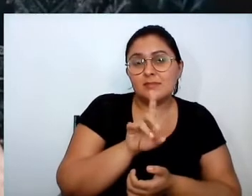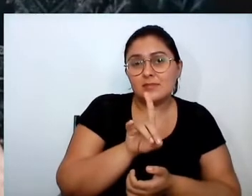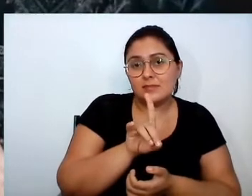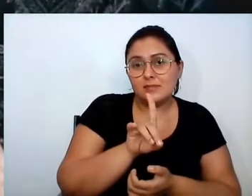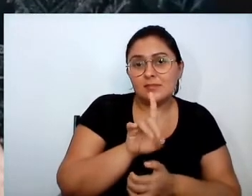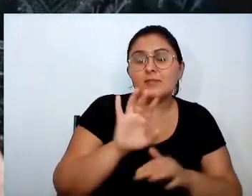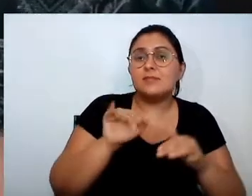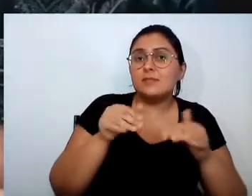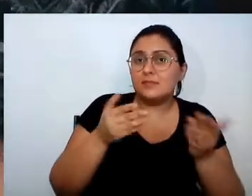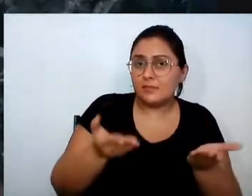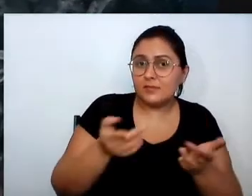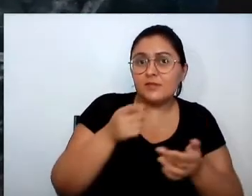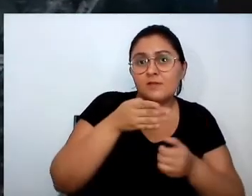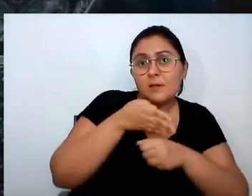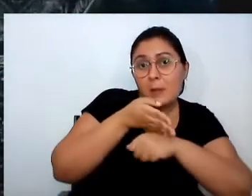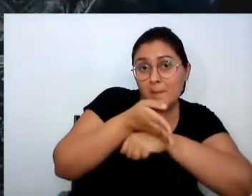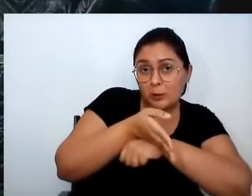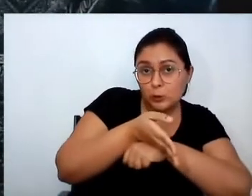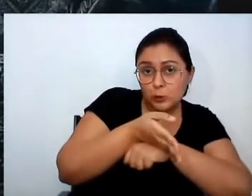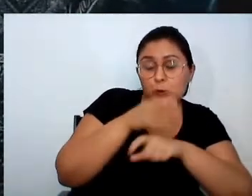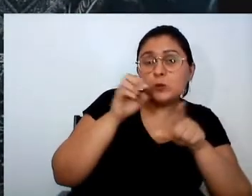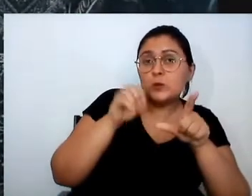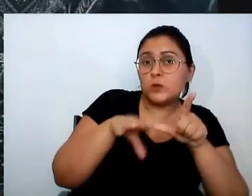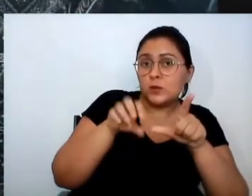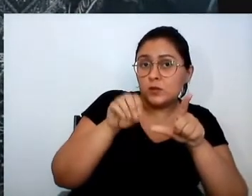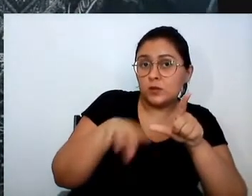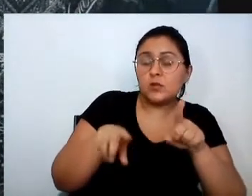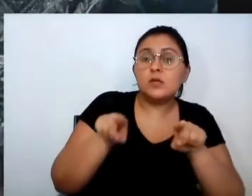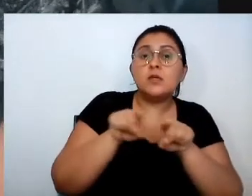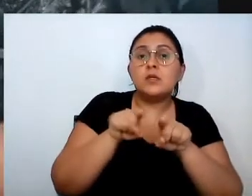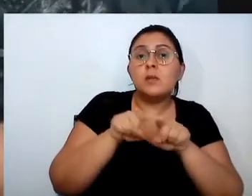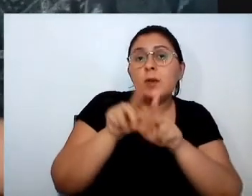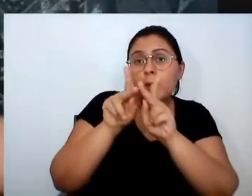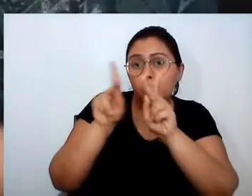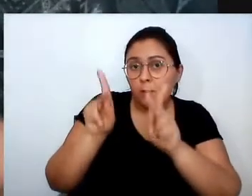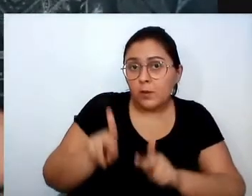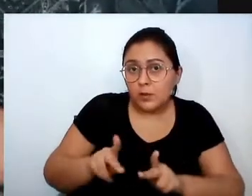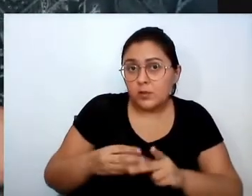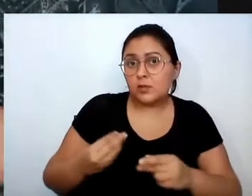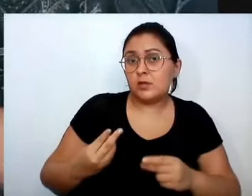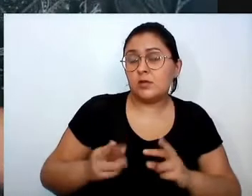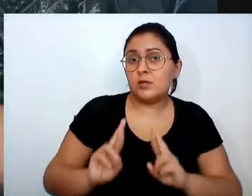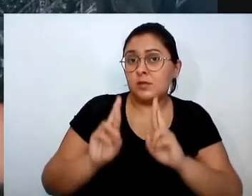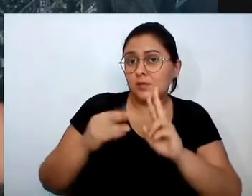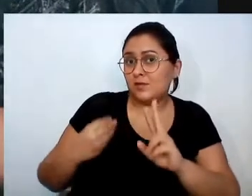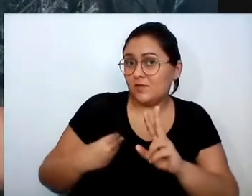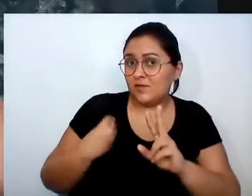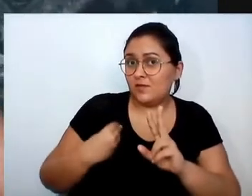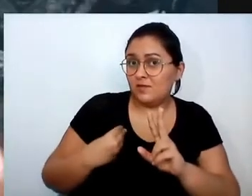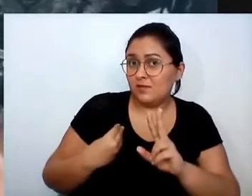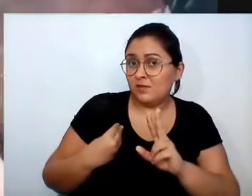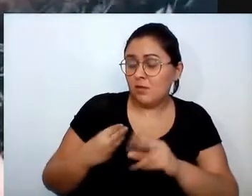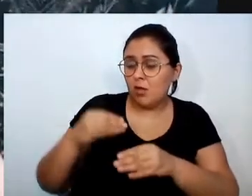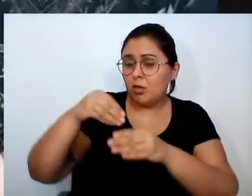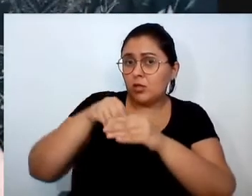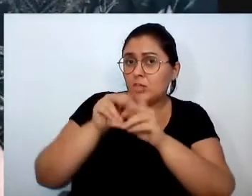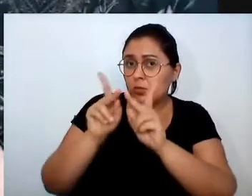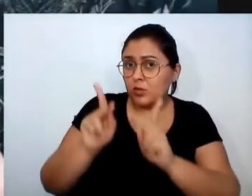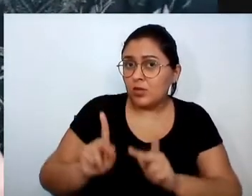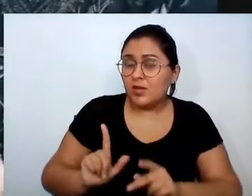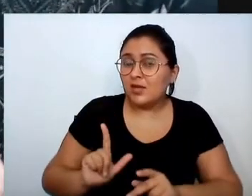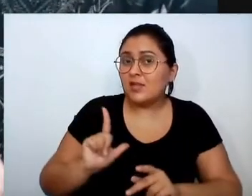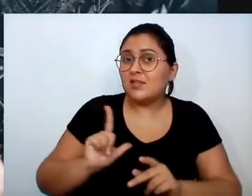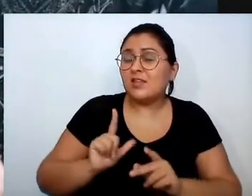Então, e aí você entrou na licenciatura, entrou no Esperança Viva. E o Esperança Viva tem